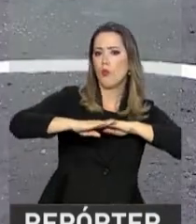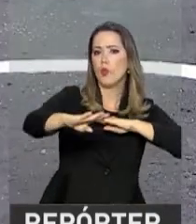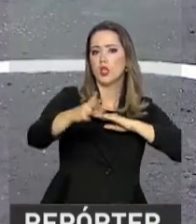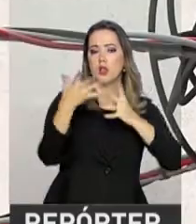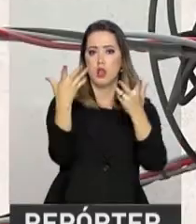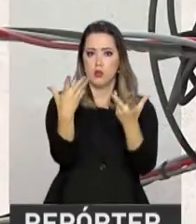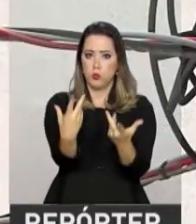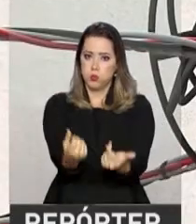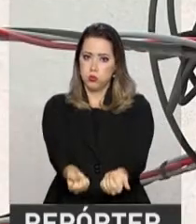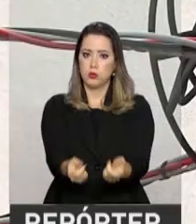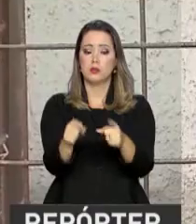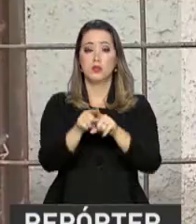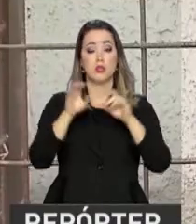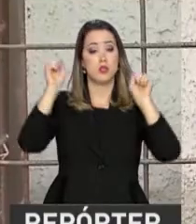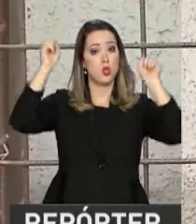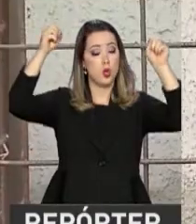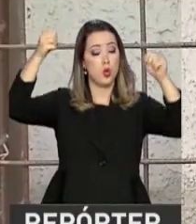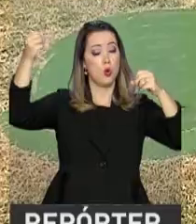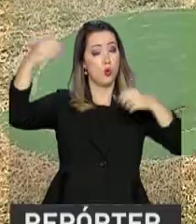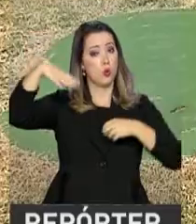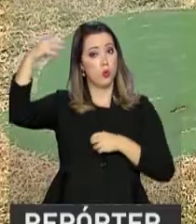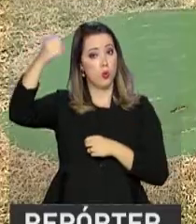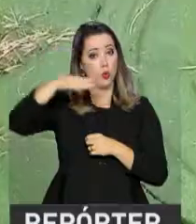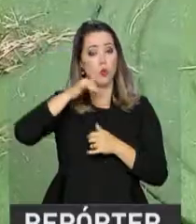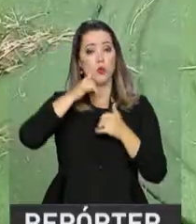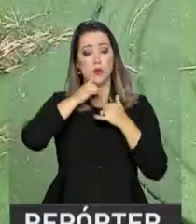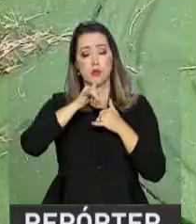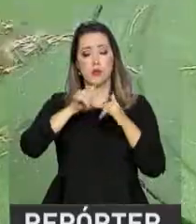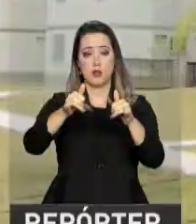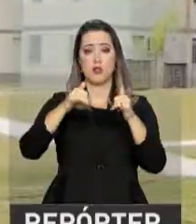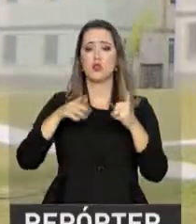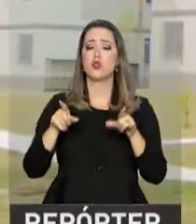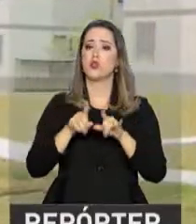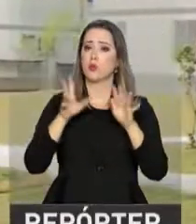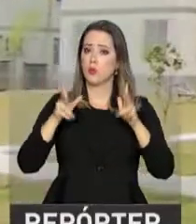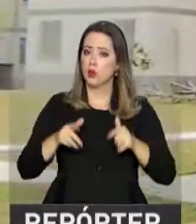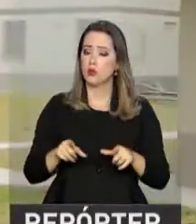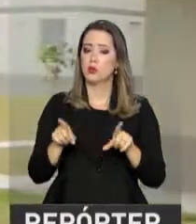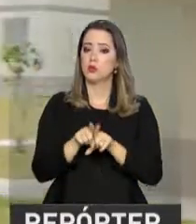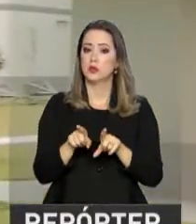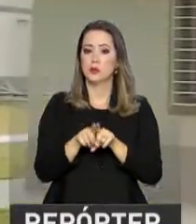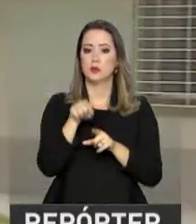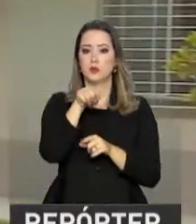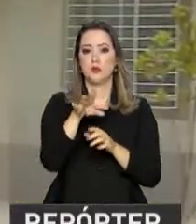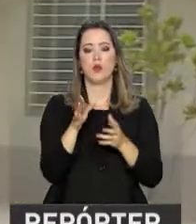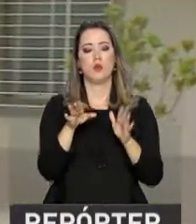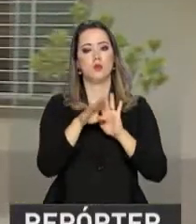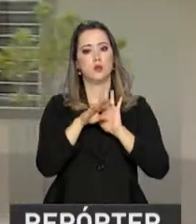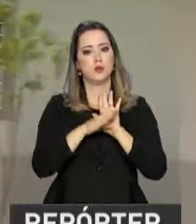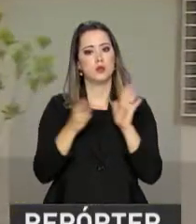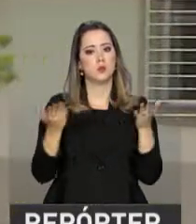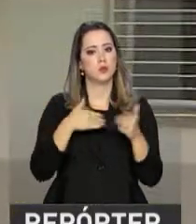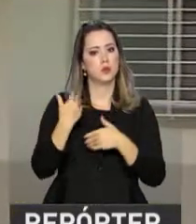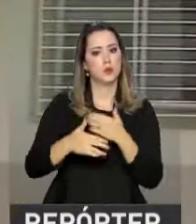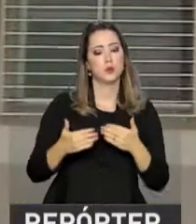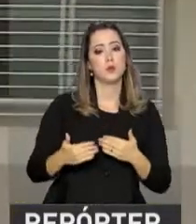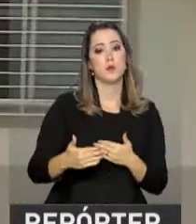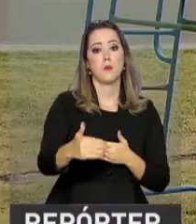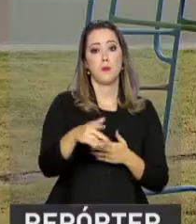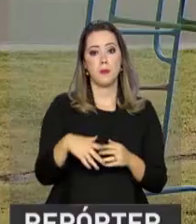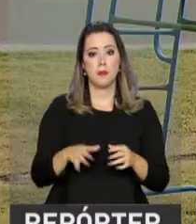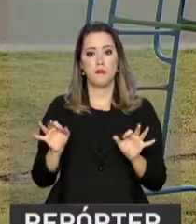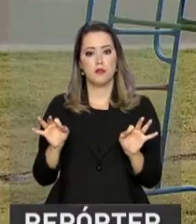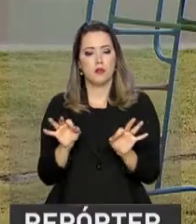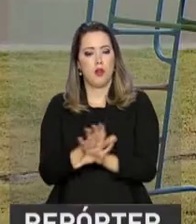iluminação e rede de água e esgoto o empreendimento foi incluído no programa agora é avançar que